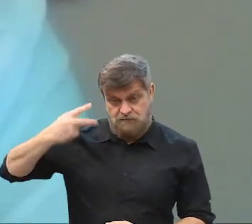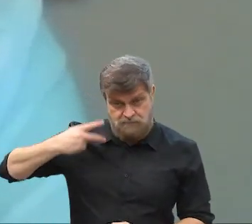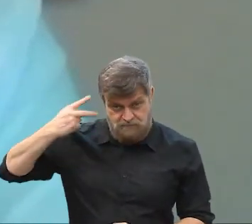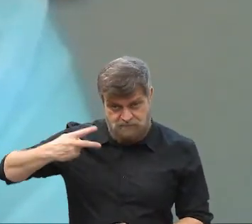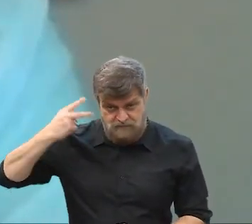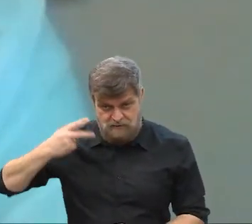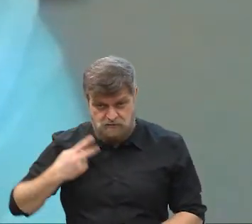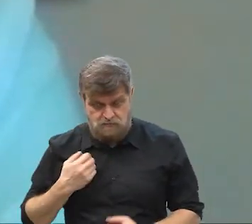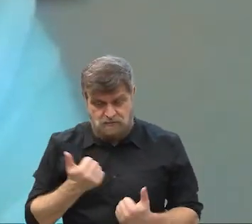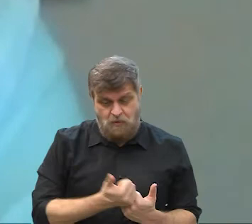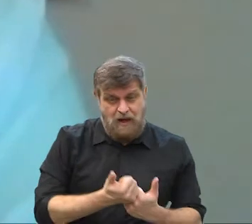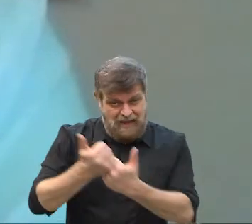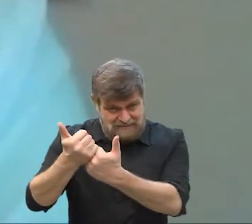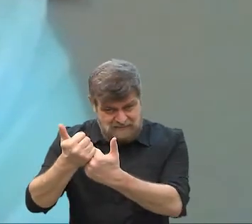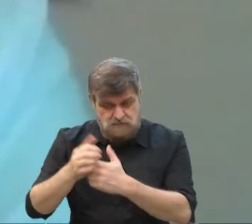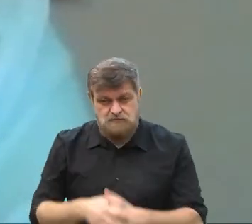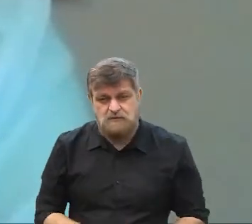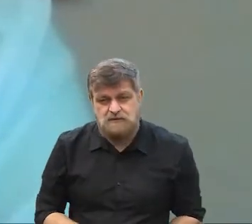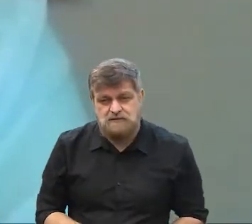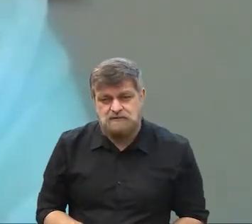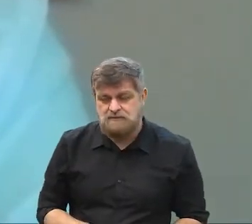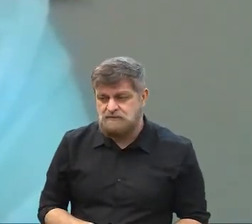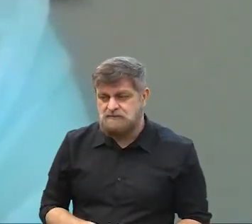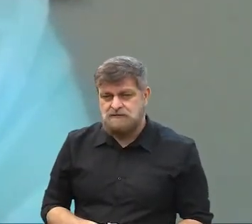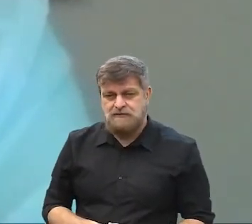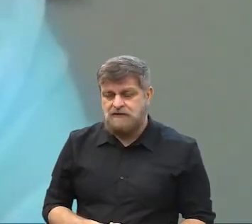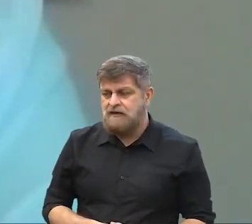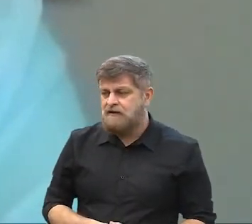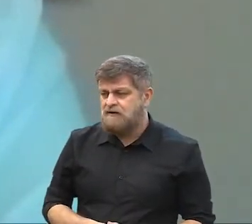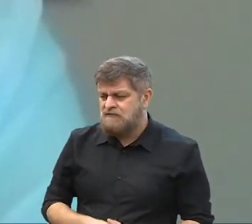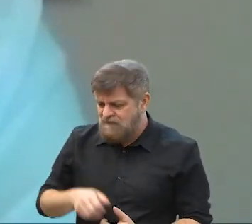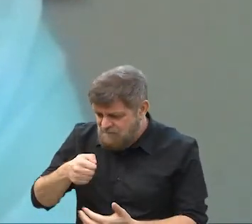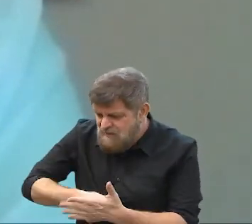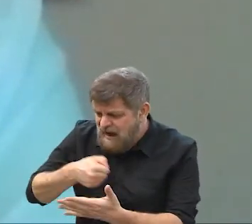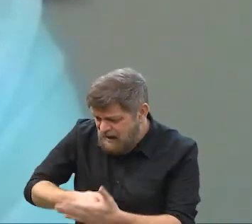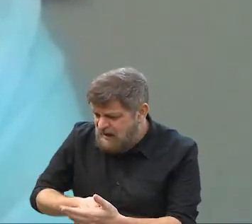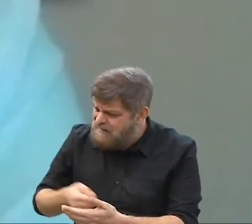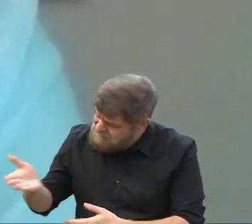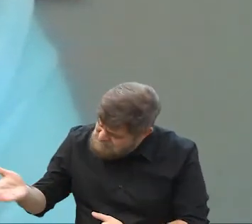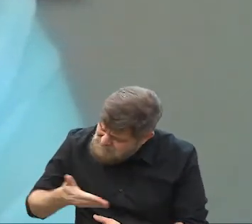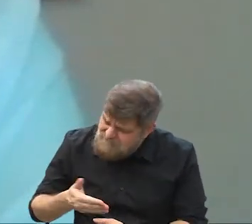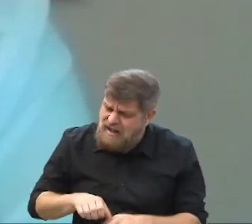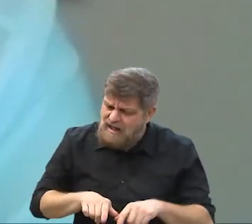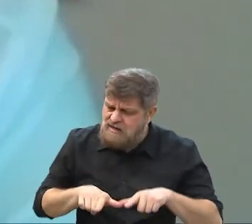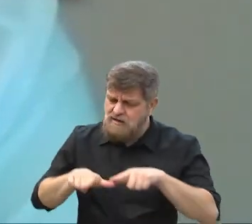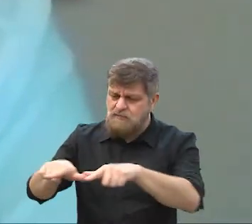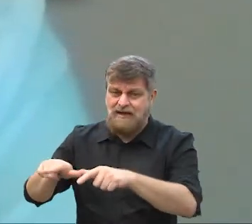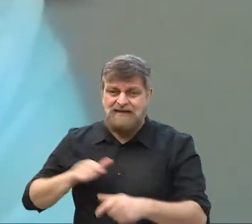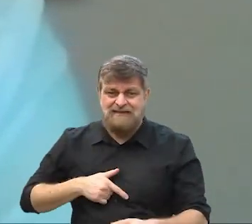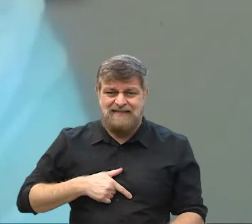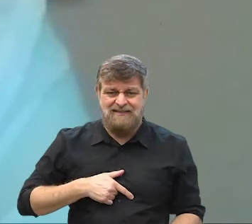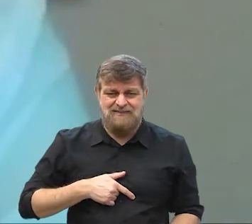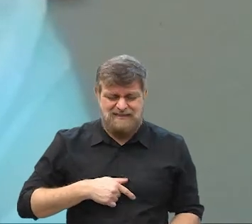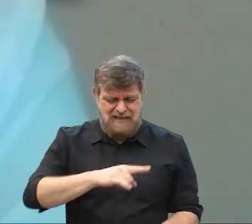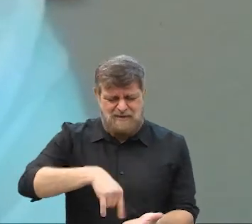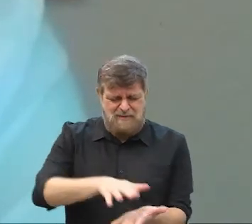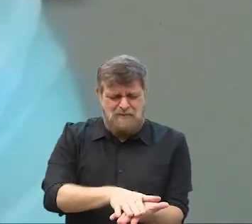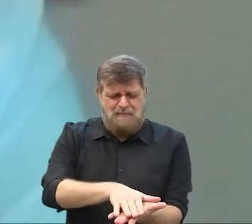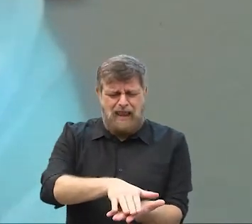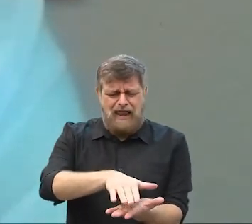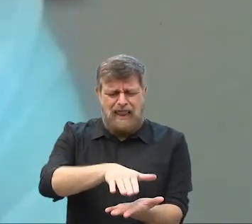vereadores ou assessores de vereadores forçavam, às vezes, um pouco a barra. E isso gerou um número enorme de